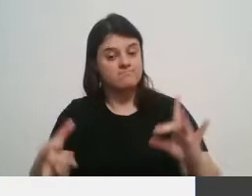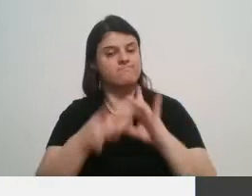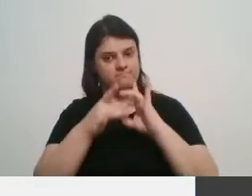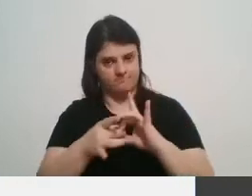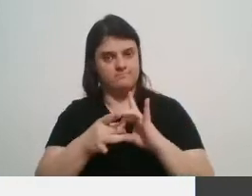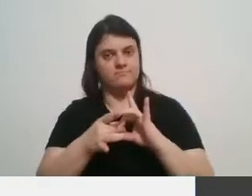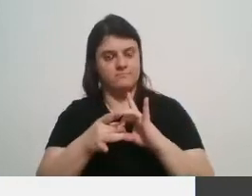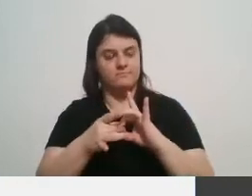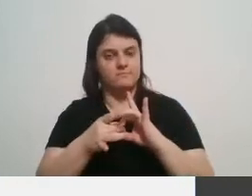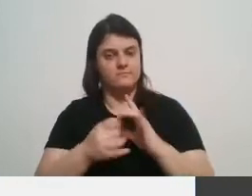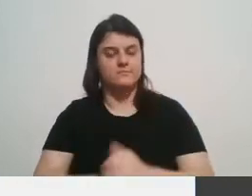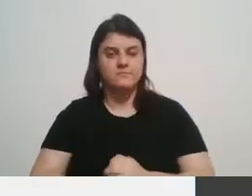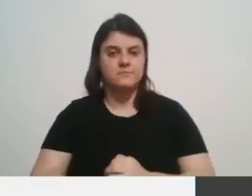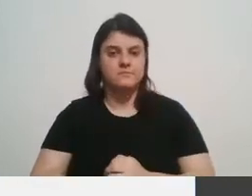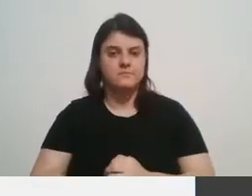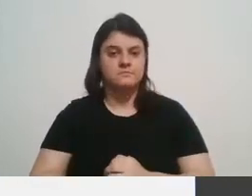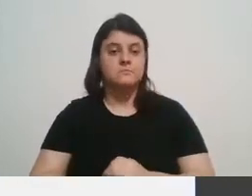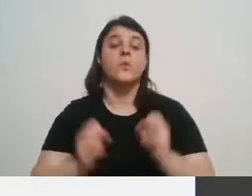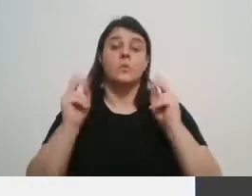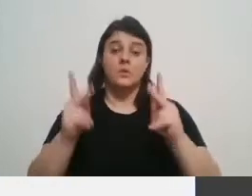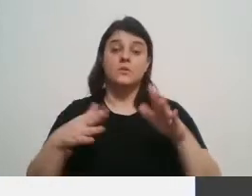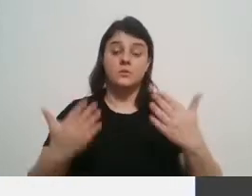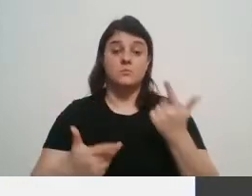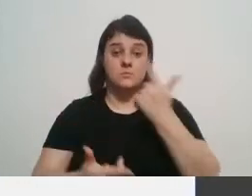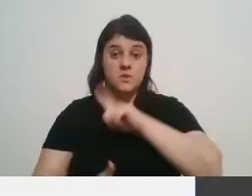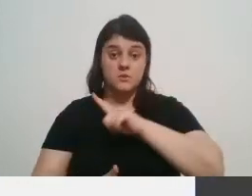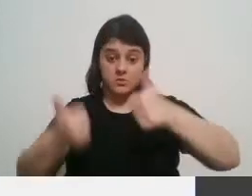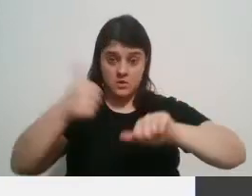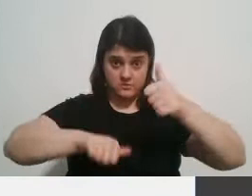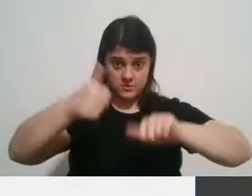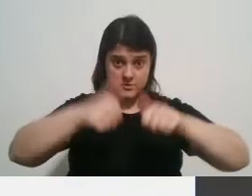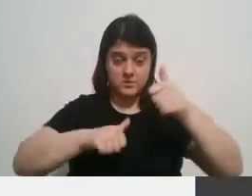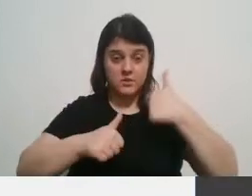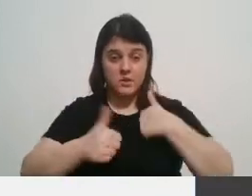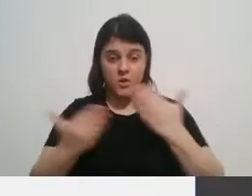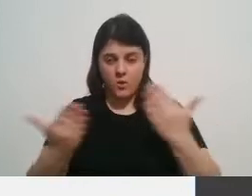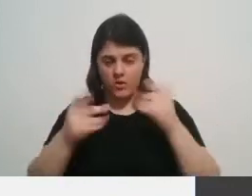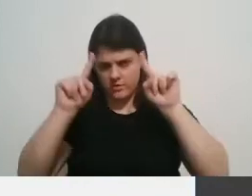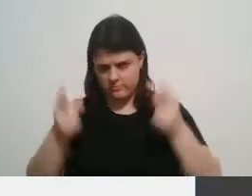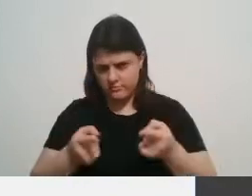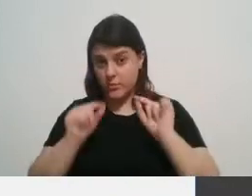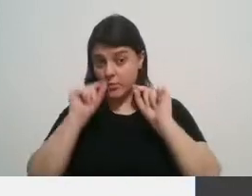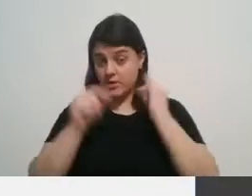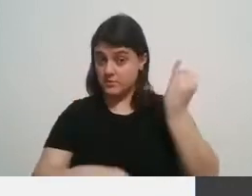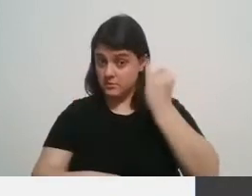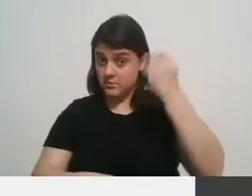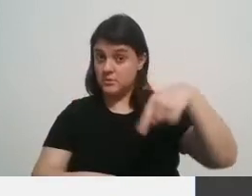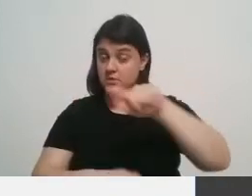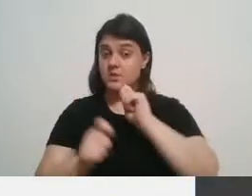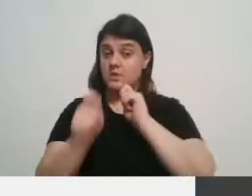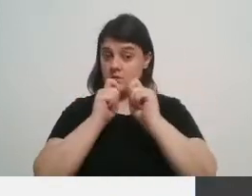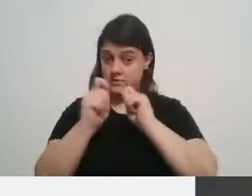né? Muito bem, para fazer essa avaliação arquivística, eu queria fazer um parênteses para destacar a importância das entrevistas.